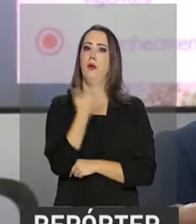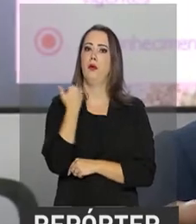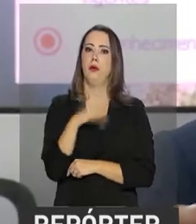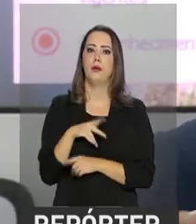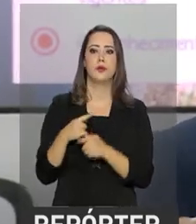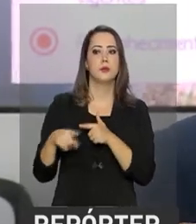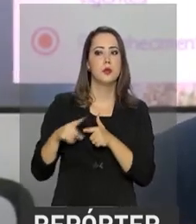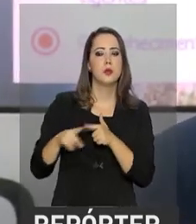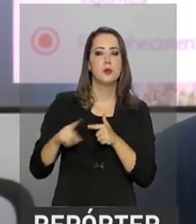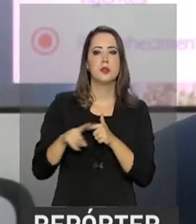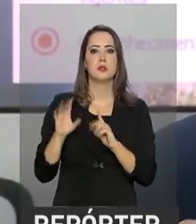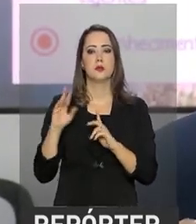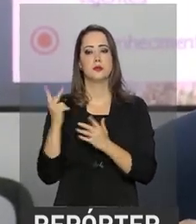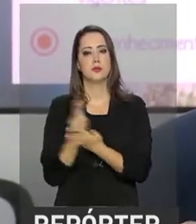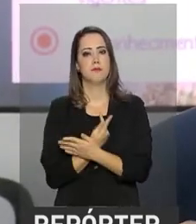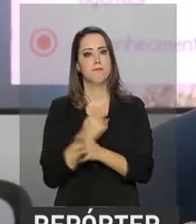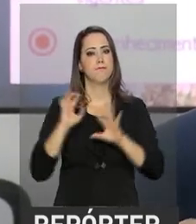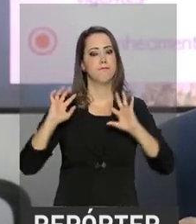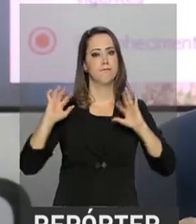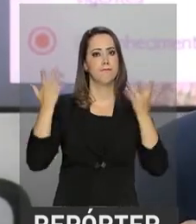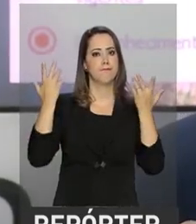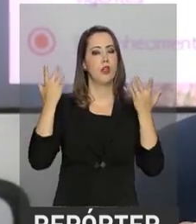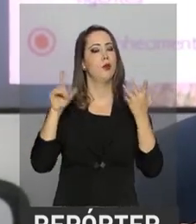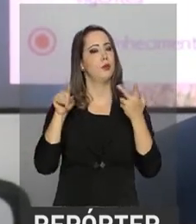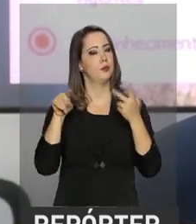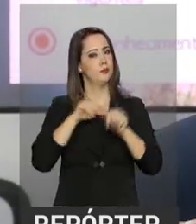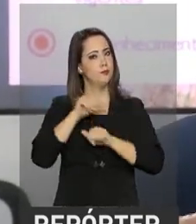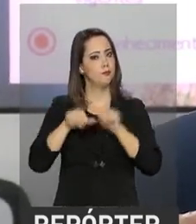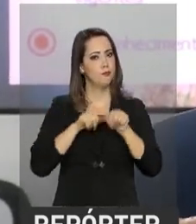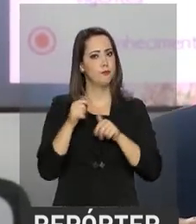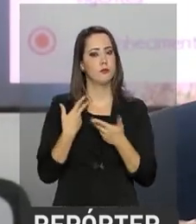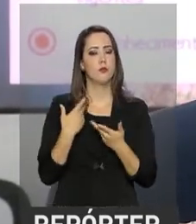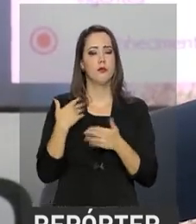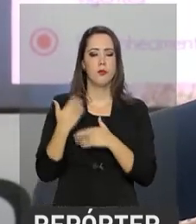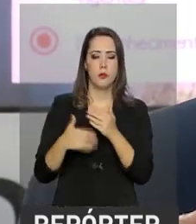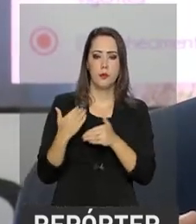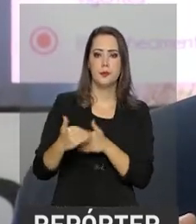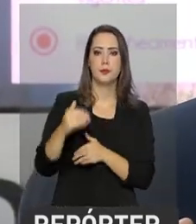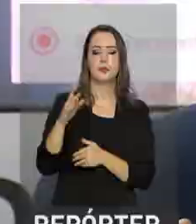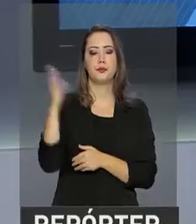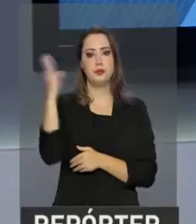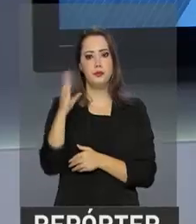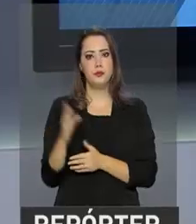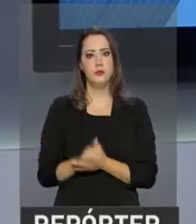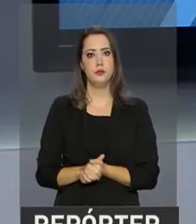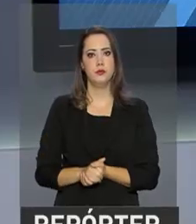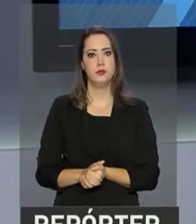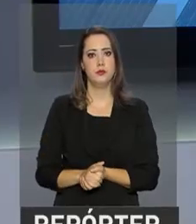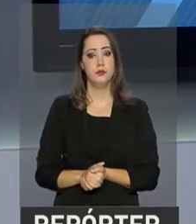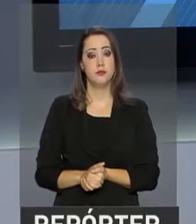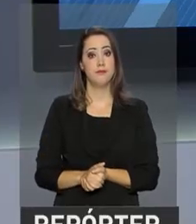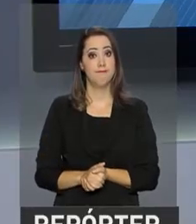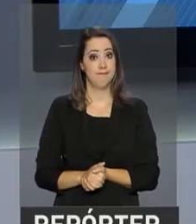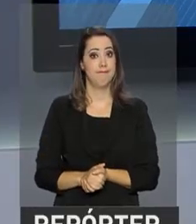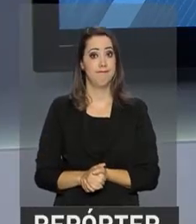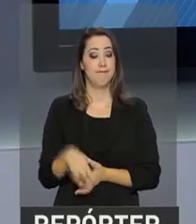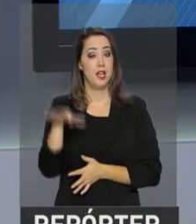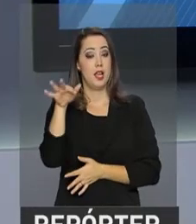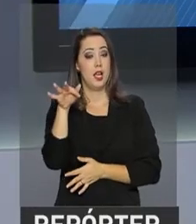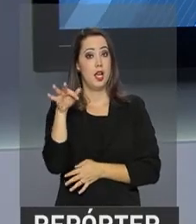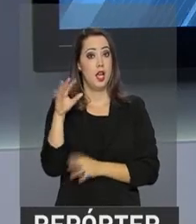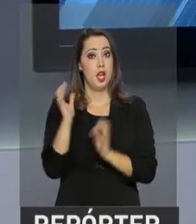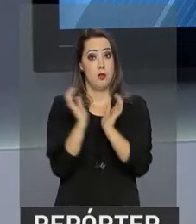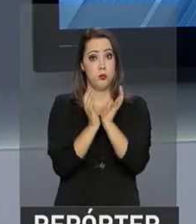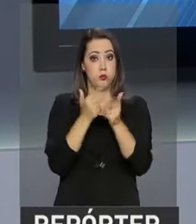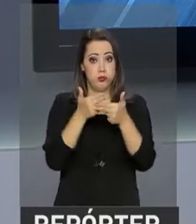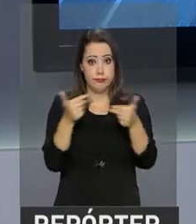os impactos dos desastres naturais que, de forma muito rotineira, acontecem pelo Brasil. As hortaliças caíram de